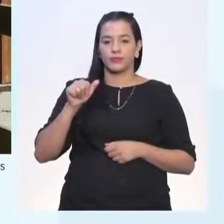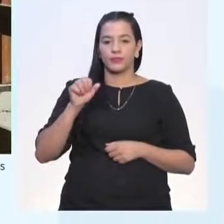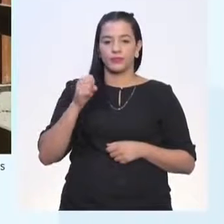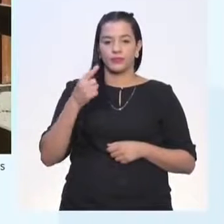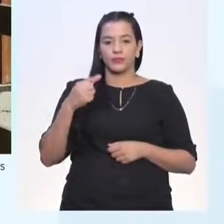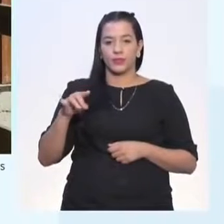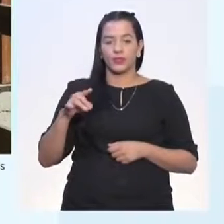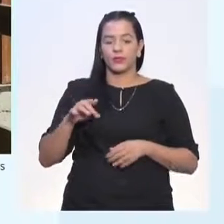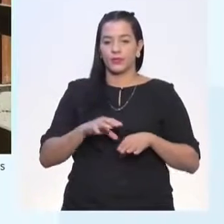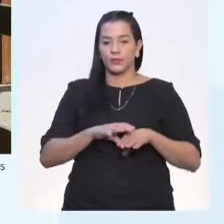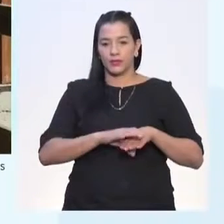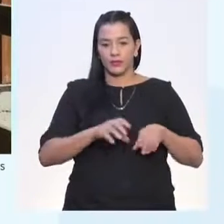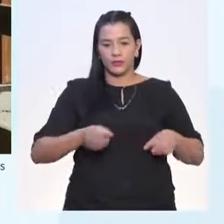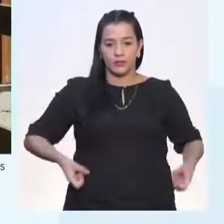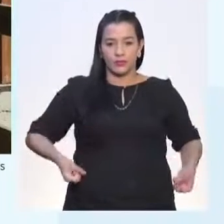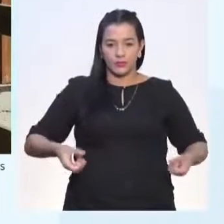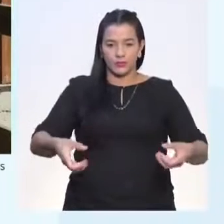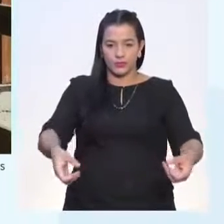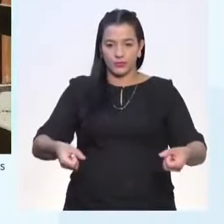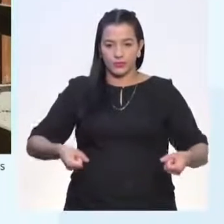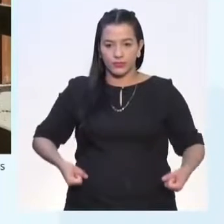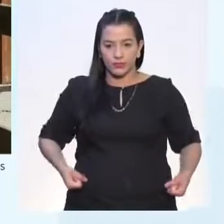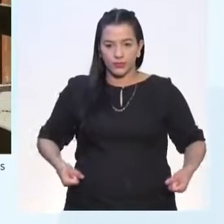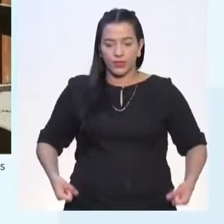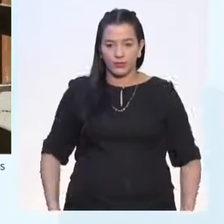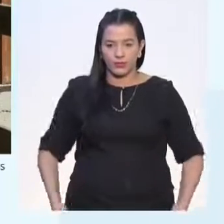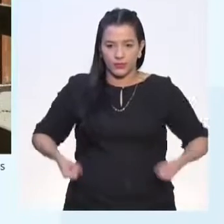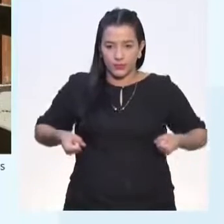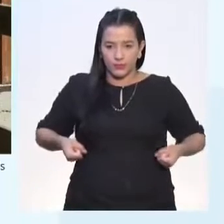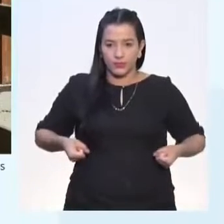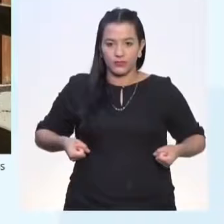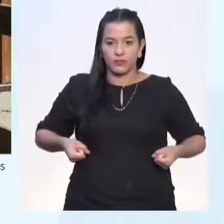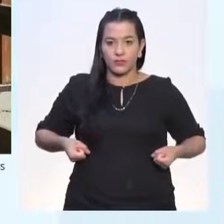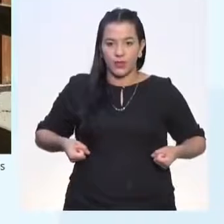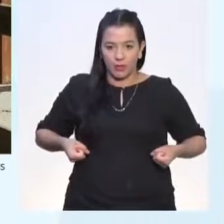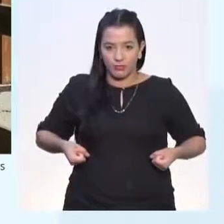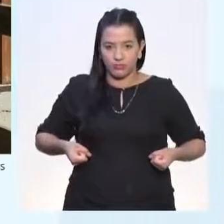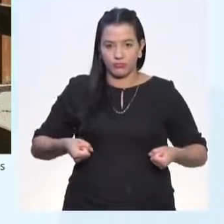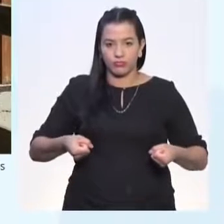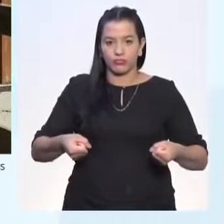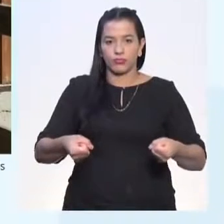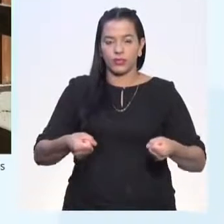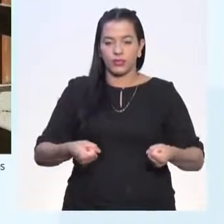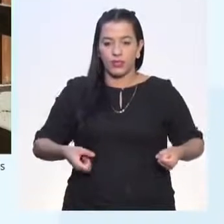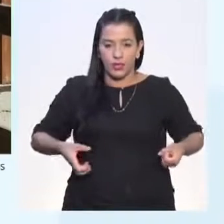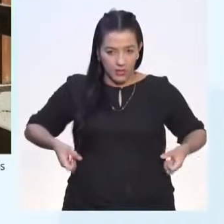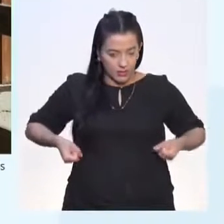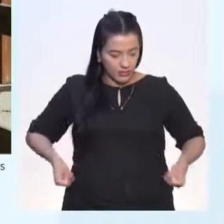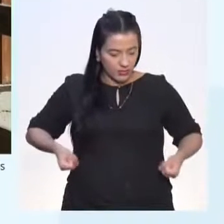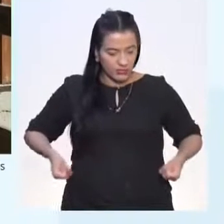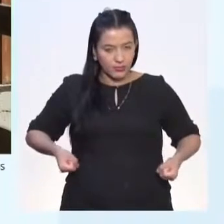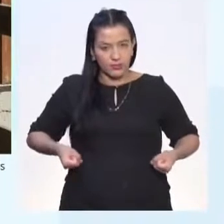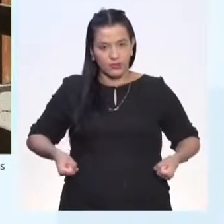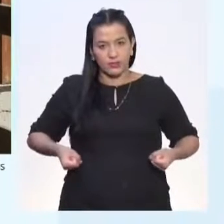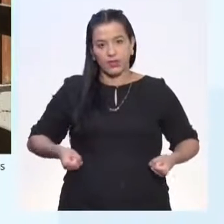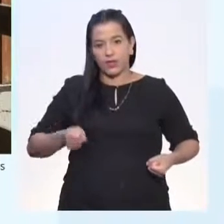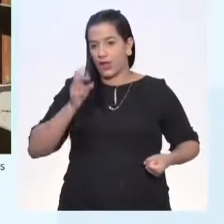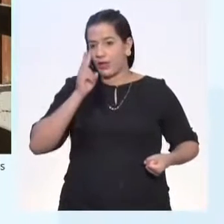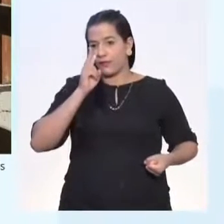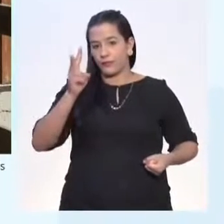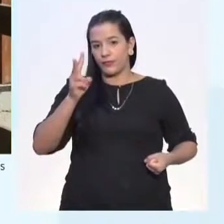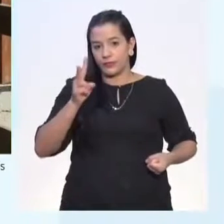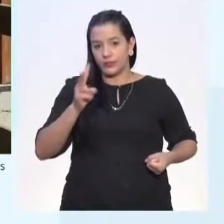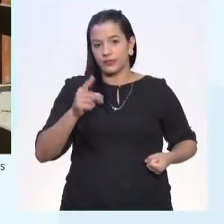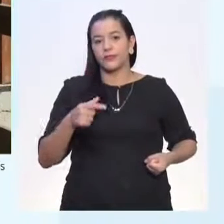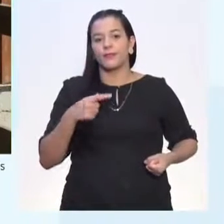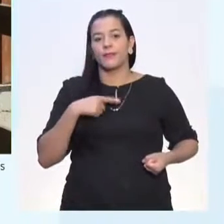ali do carrinho e tudo mais, para levantar uma carga. Então a força potente está no cabo, está ali naquelas hastes ali. A força resistente é